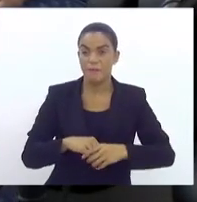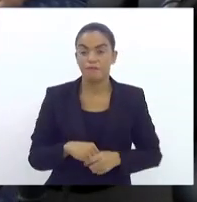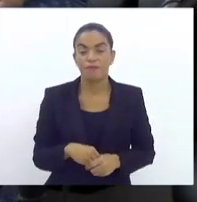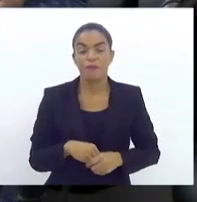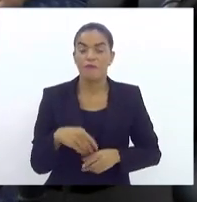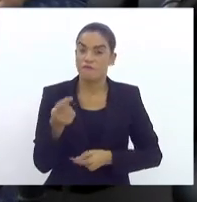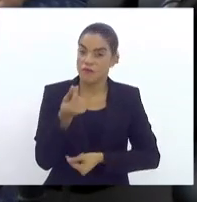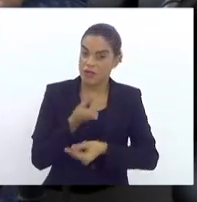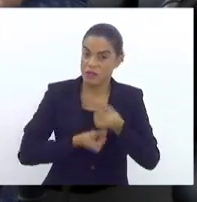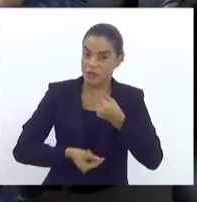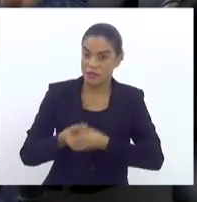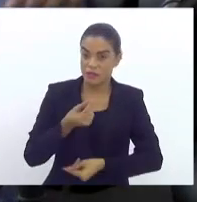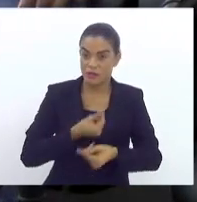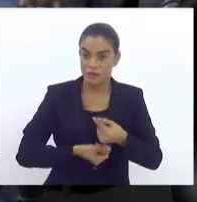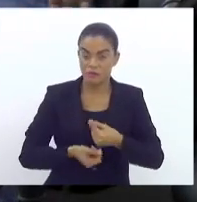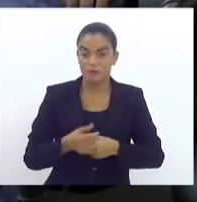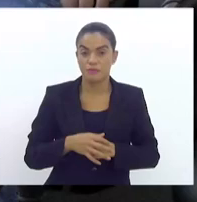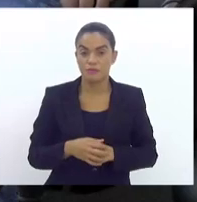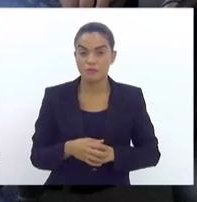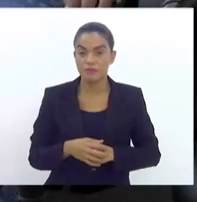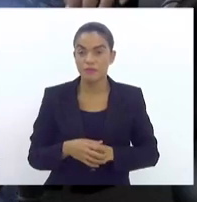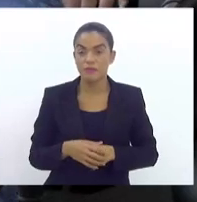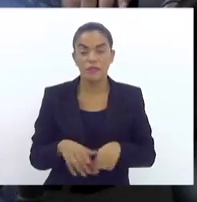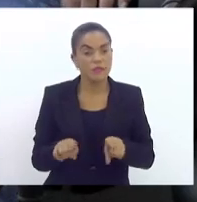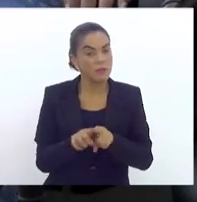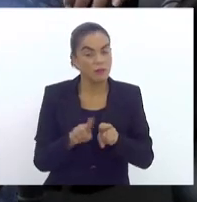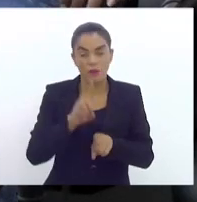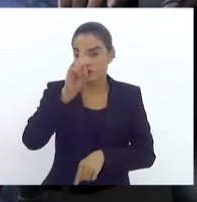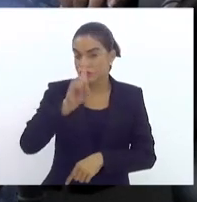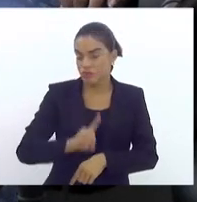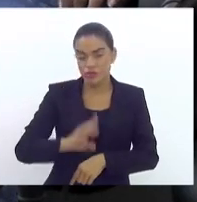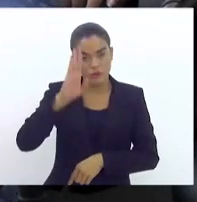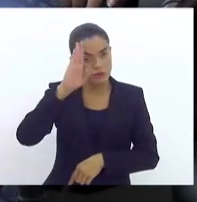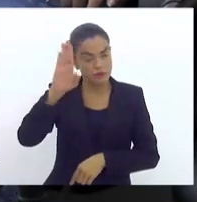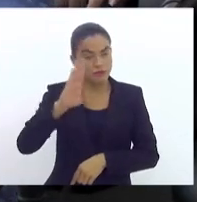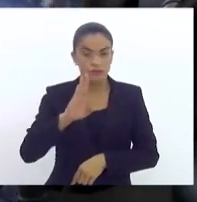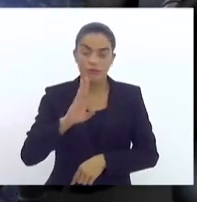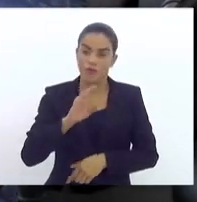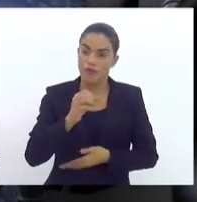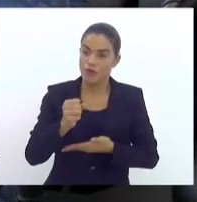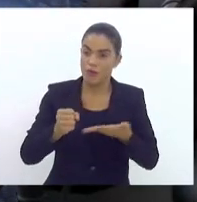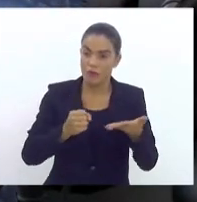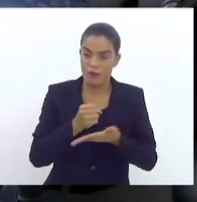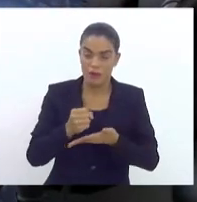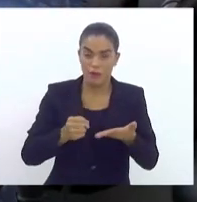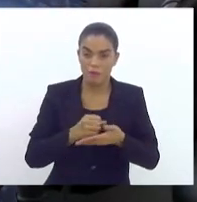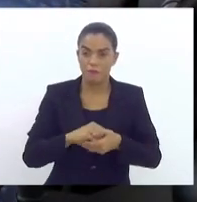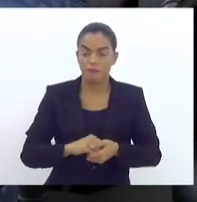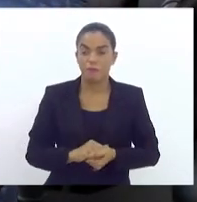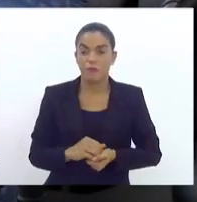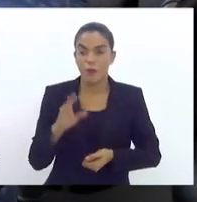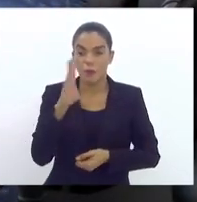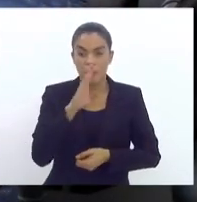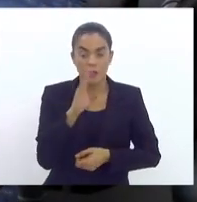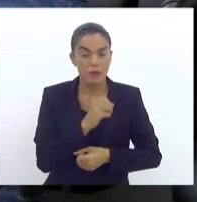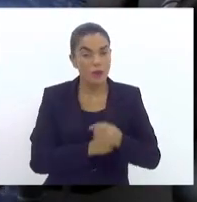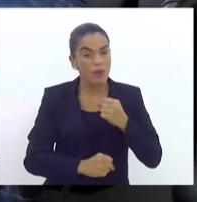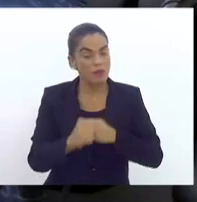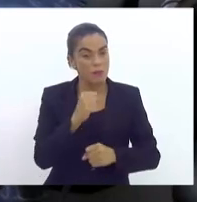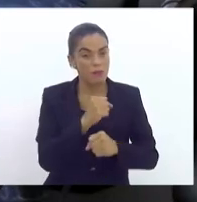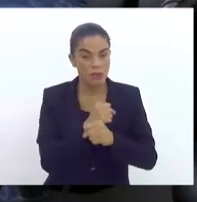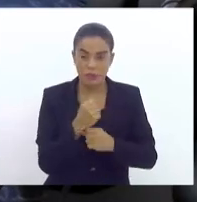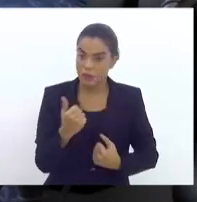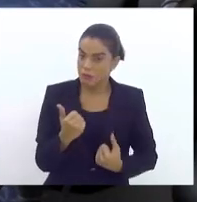financeiros e é um direito fundamental né o Brasil inclusive no ano passado aprovou emenda constitucional 115